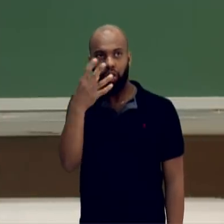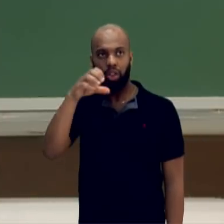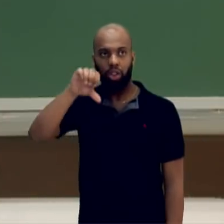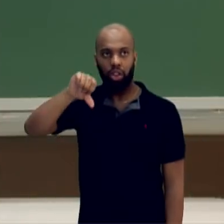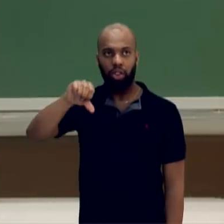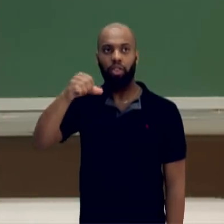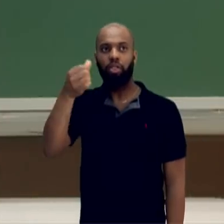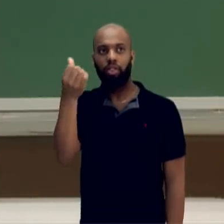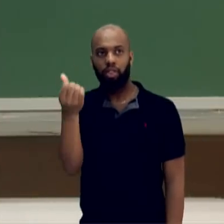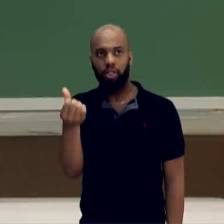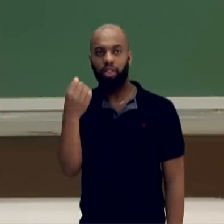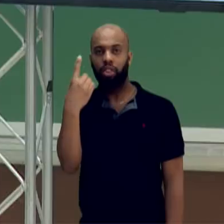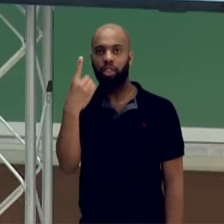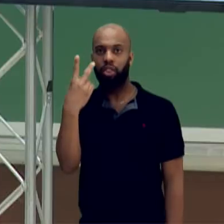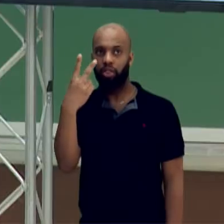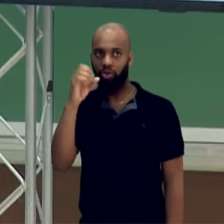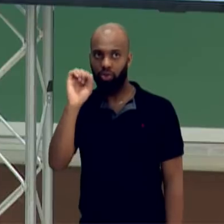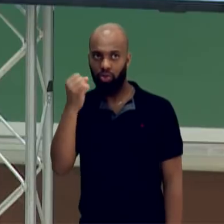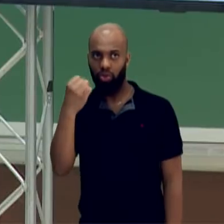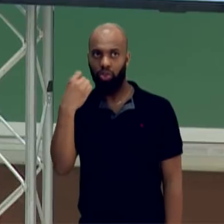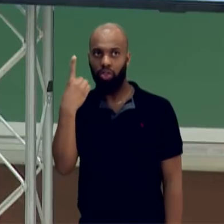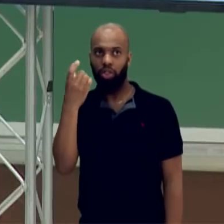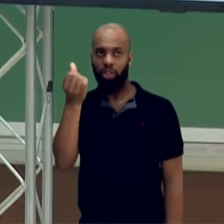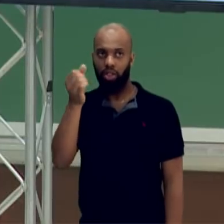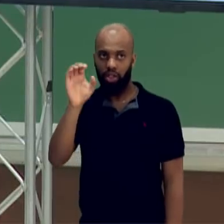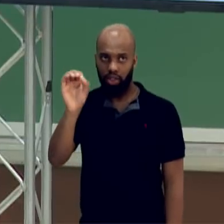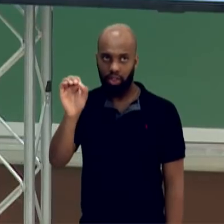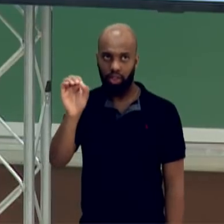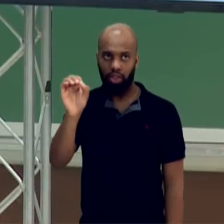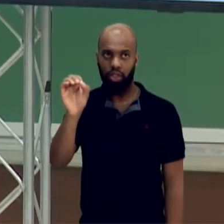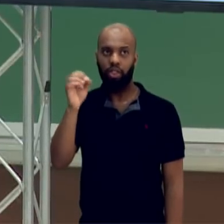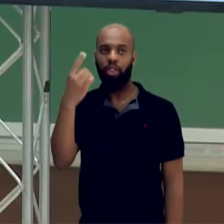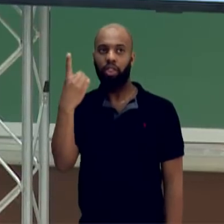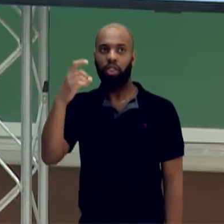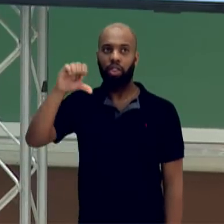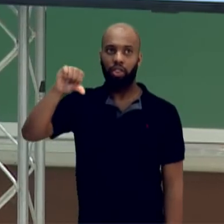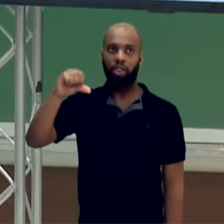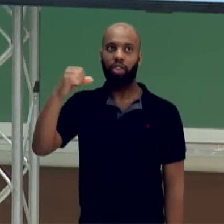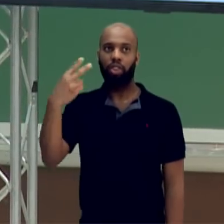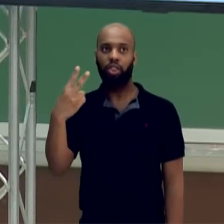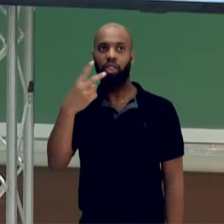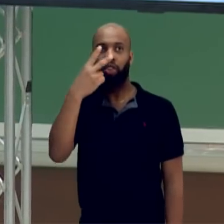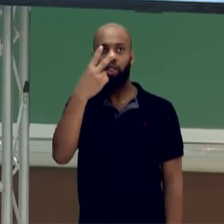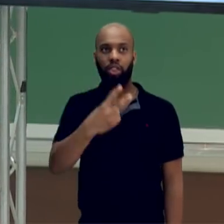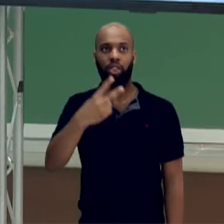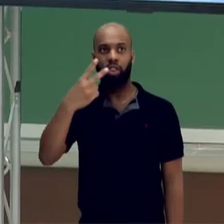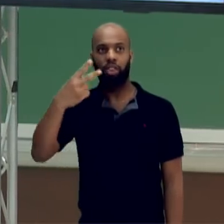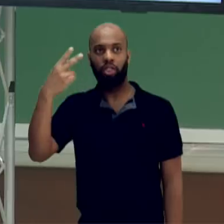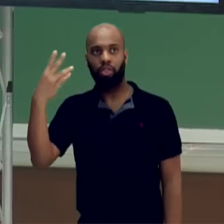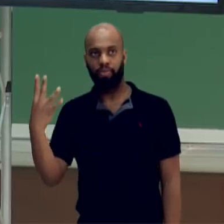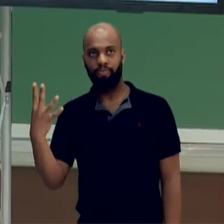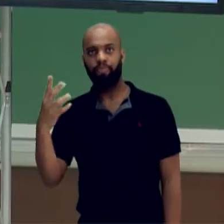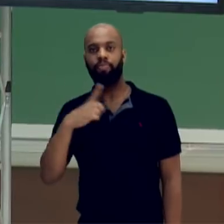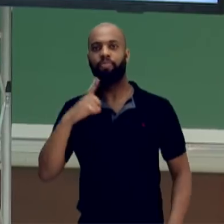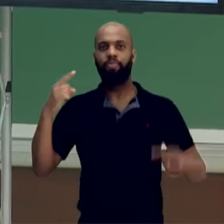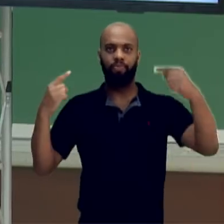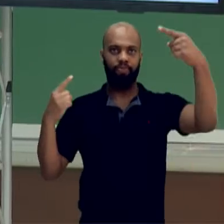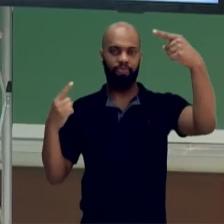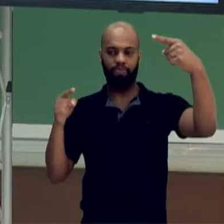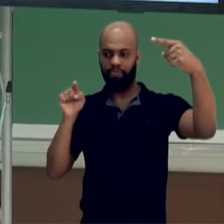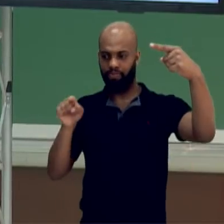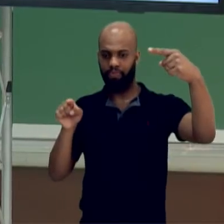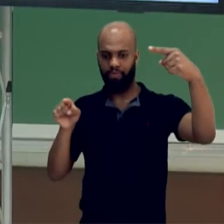96, 128, 160, 192, 224.